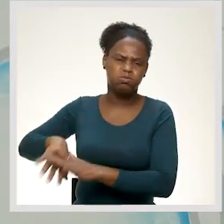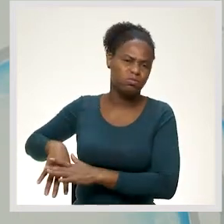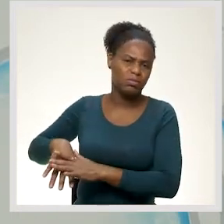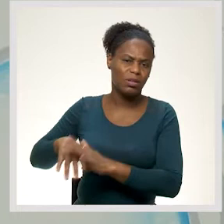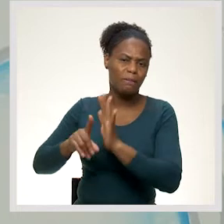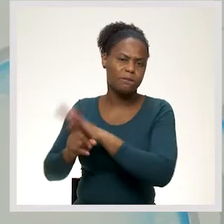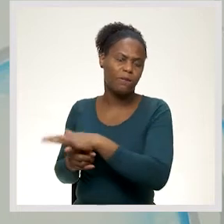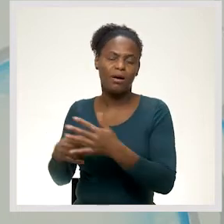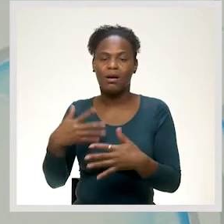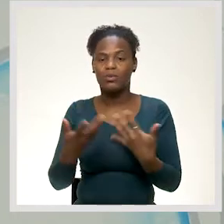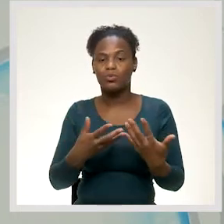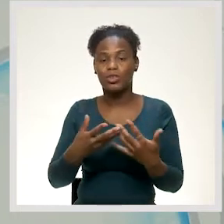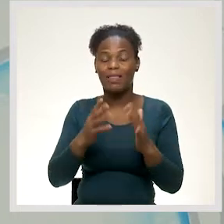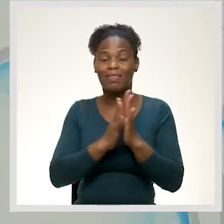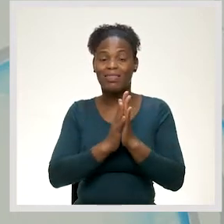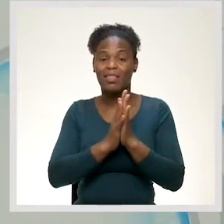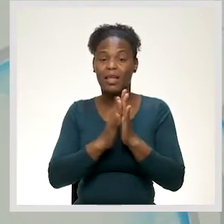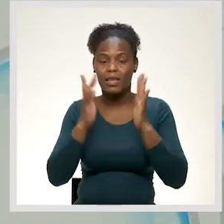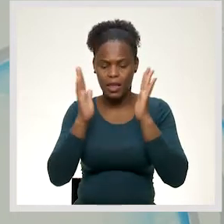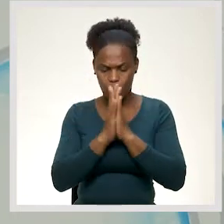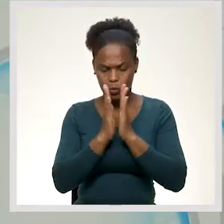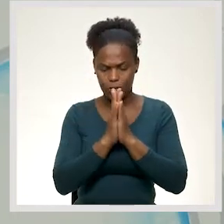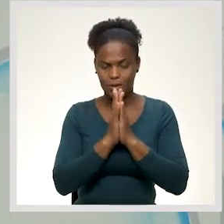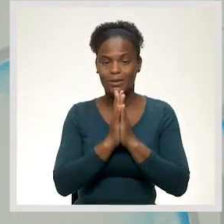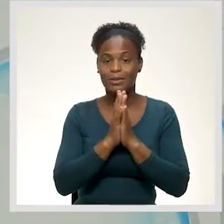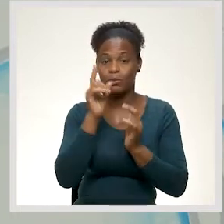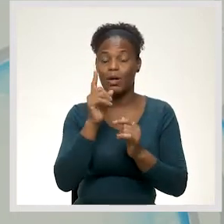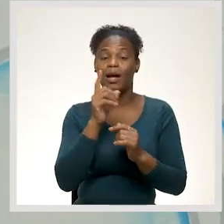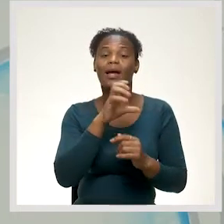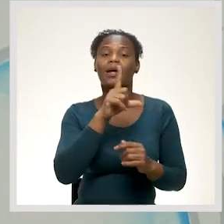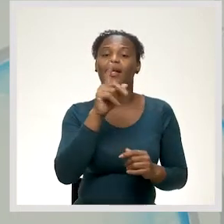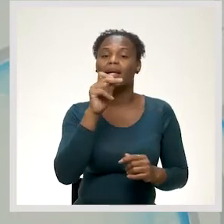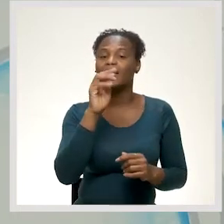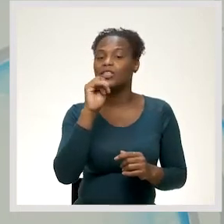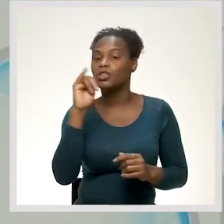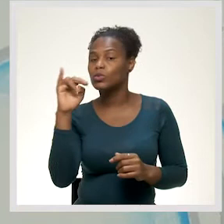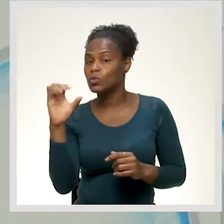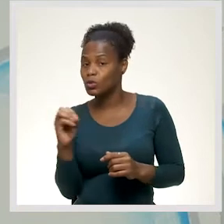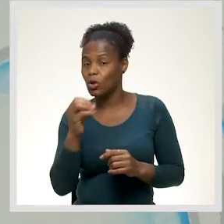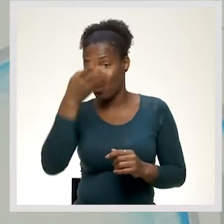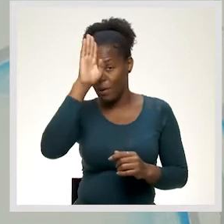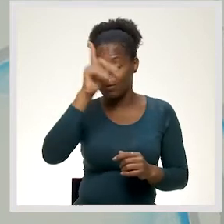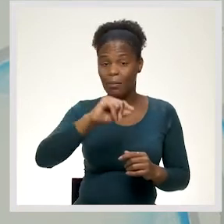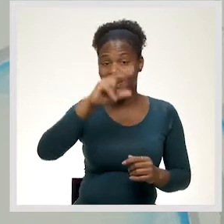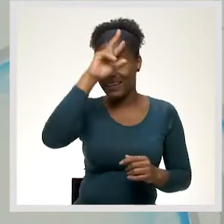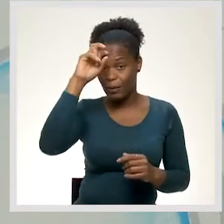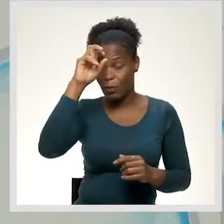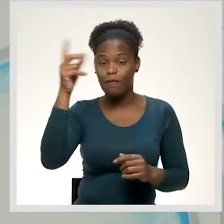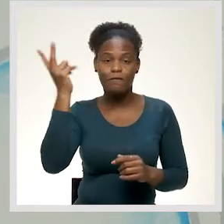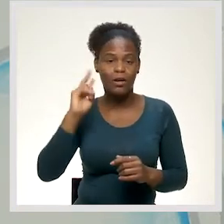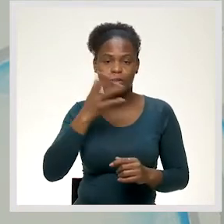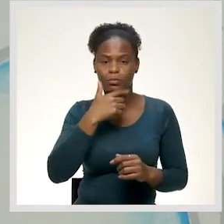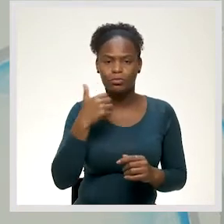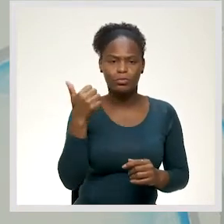deuses clássicos, dos deuses romanos e dos deuses gregos. E valoriza-se, na